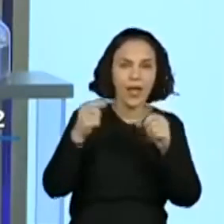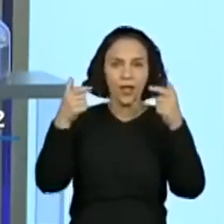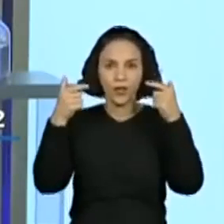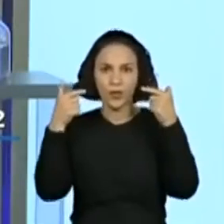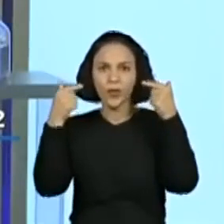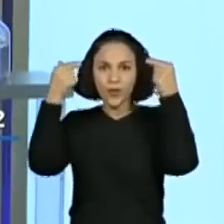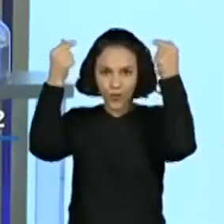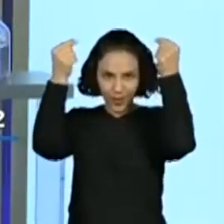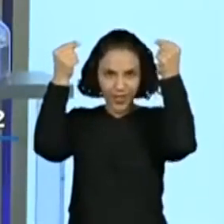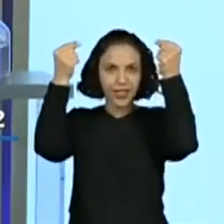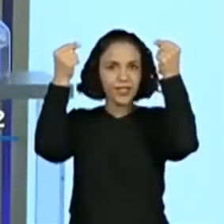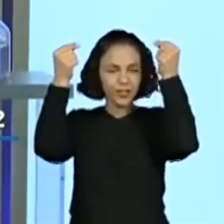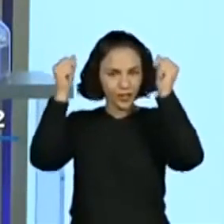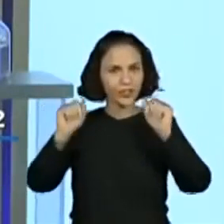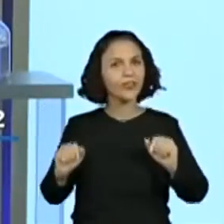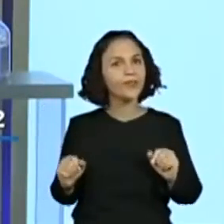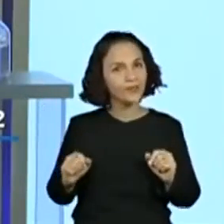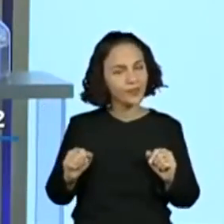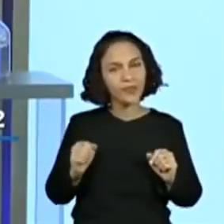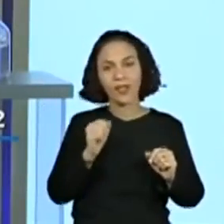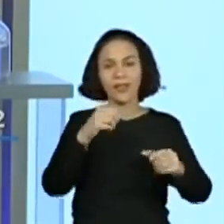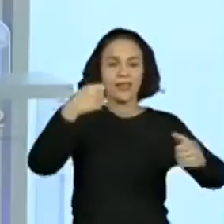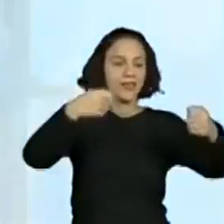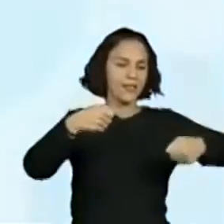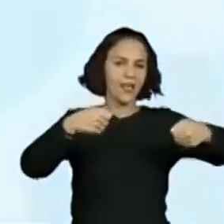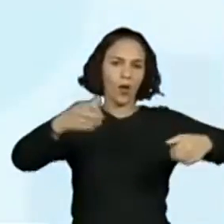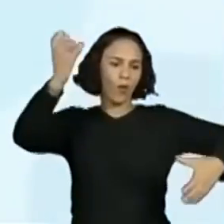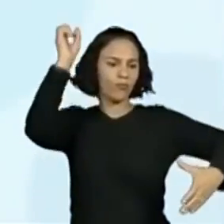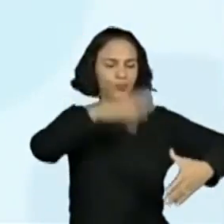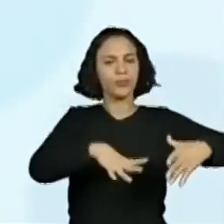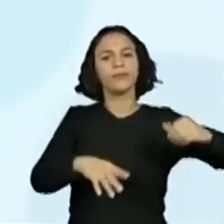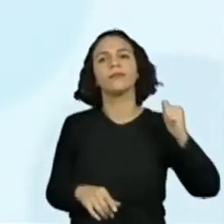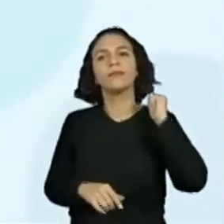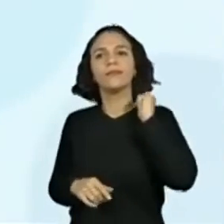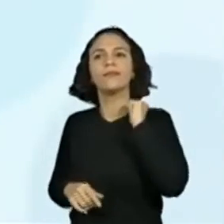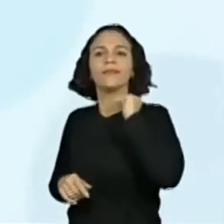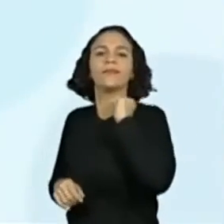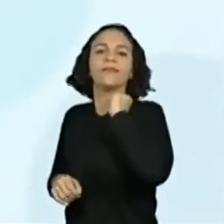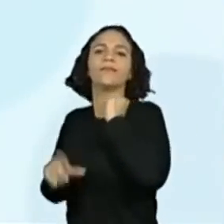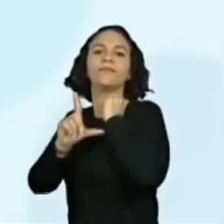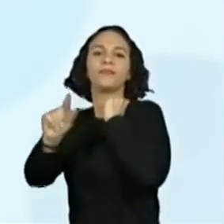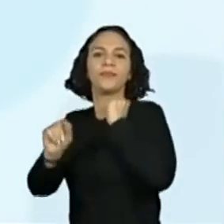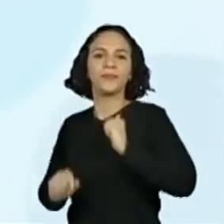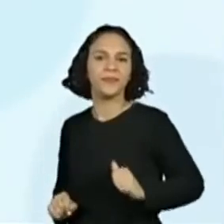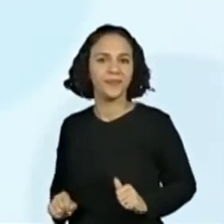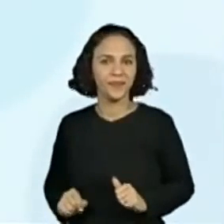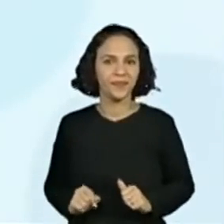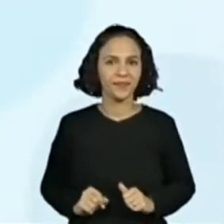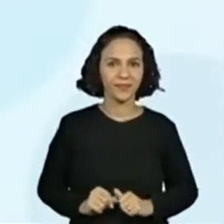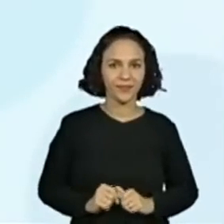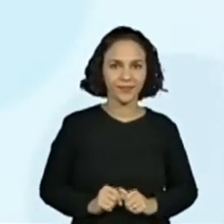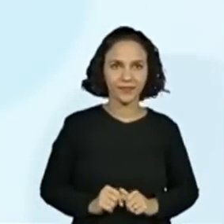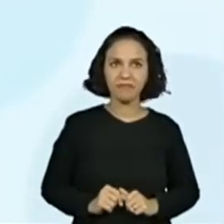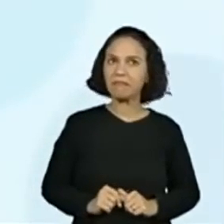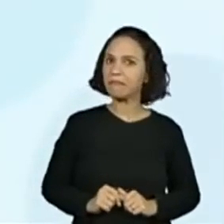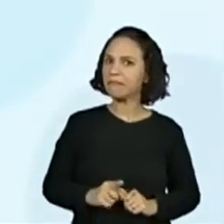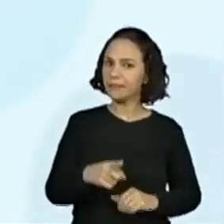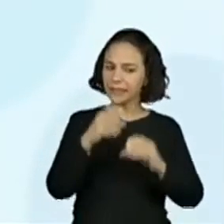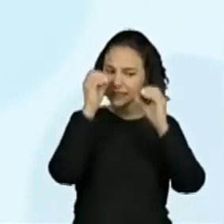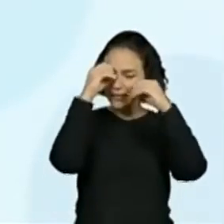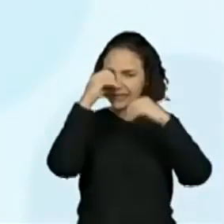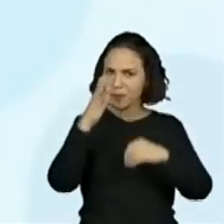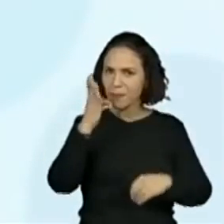porque já é... Colocar dentro do saco. Colocar então, o duende dentro do saco. Esse noturno vai aprontar.